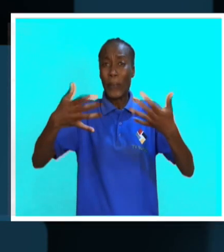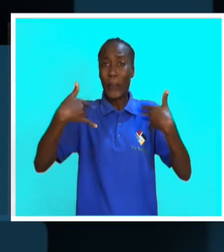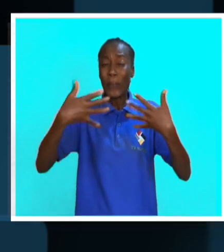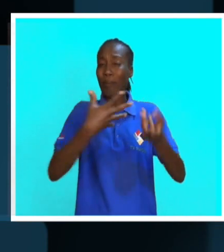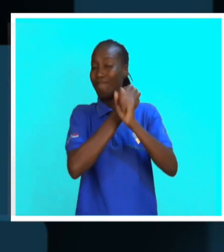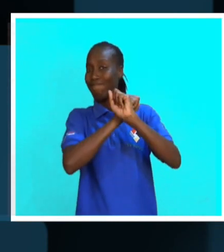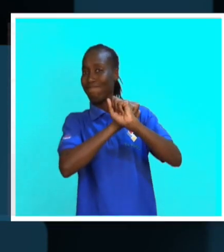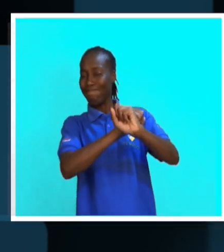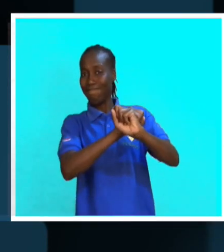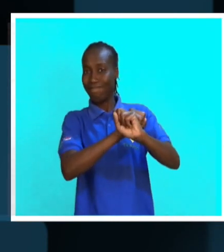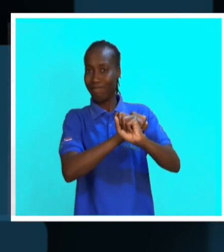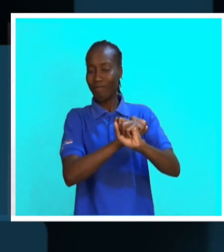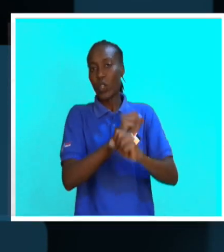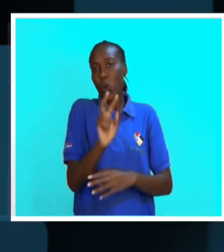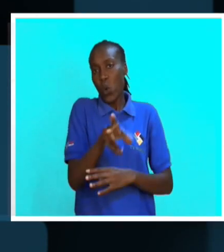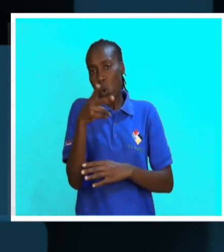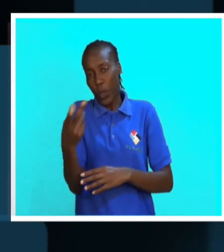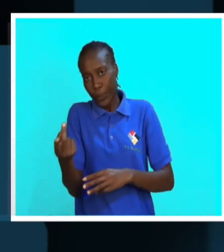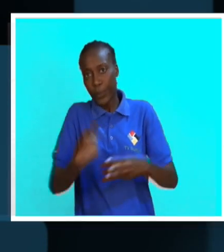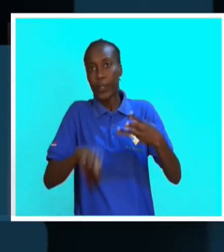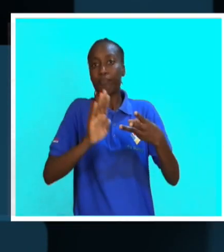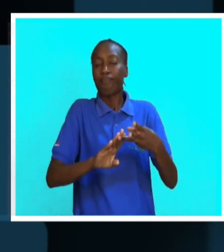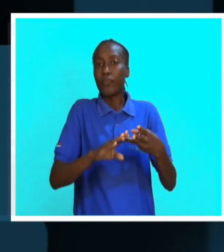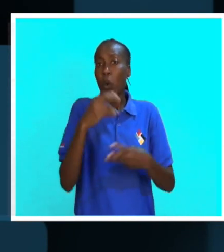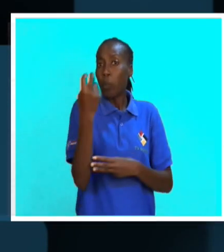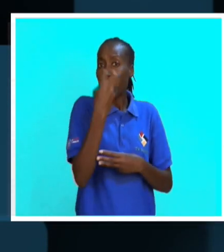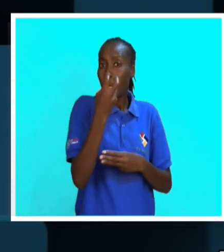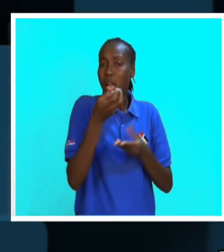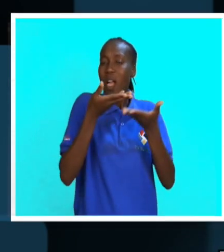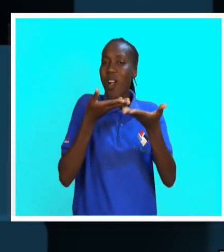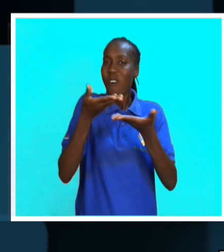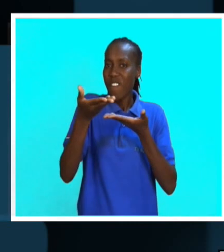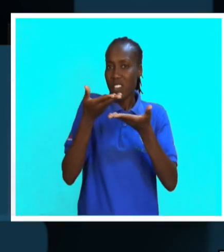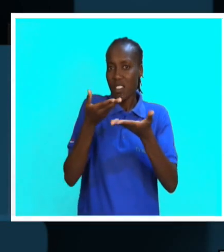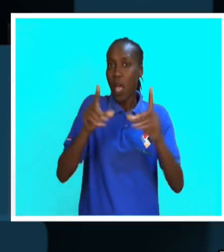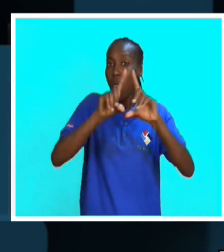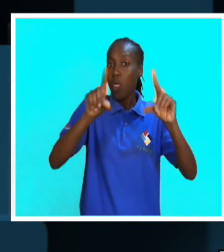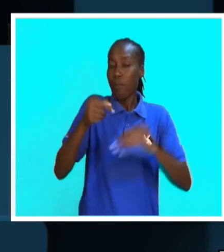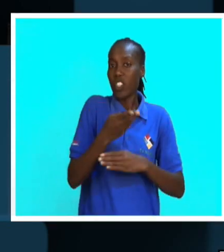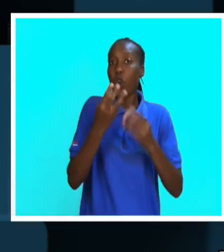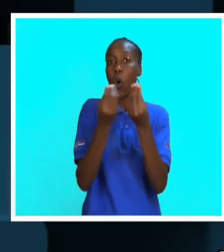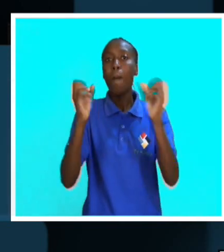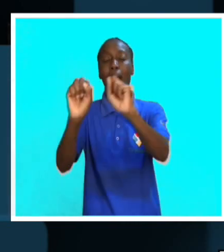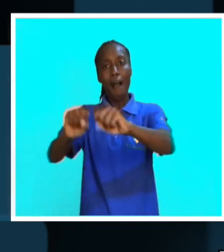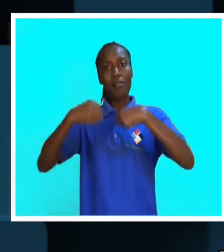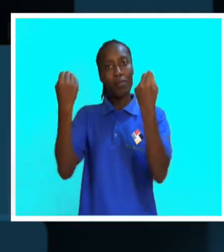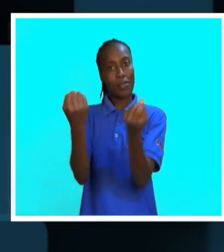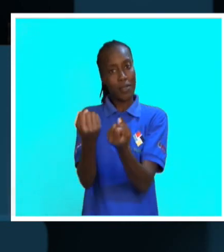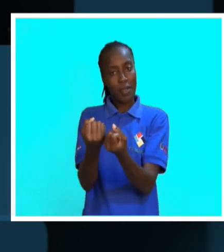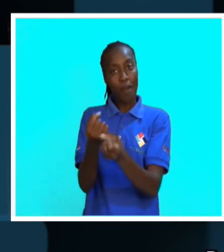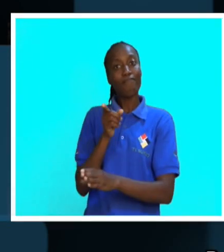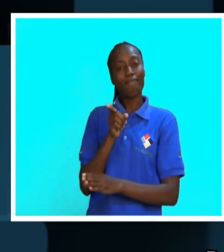evitar temperaturas muito altas e por aí fora. Procuramos conversar em torno disto como